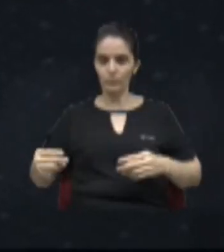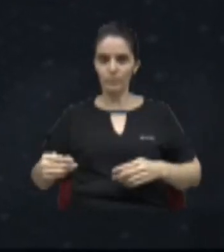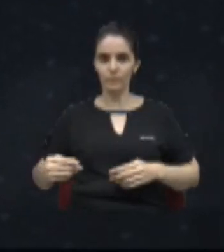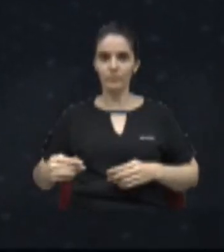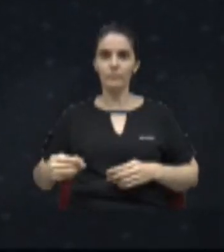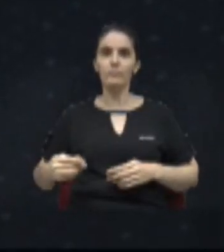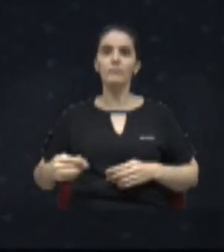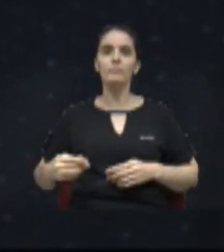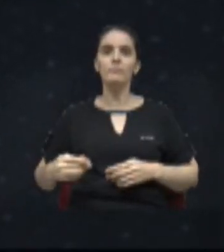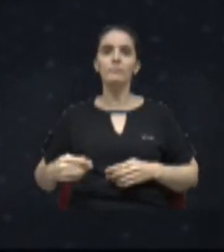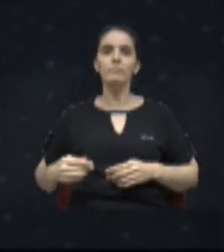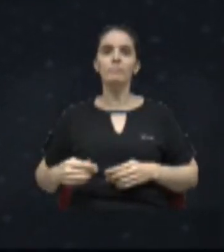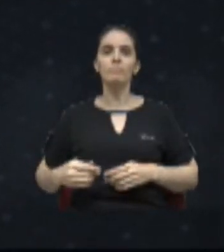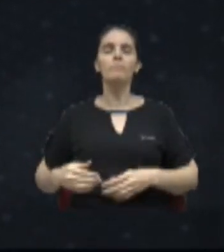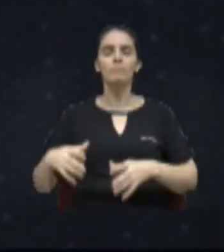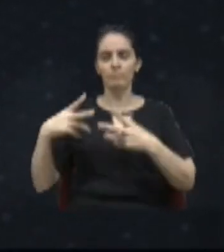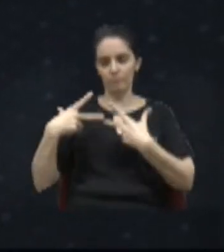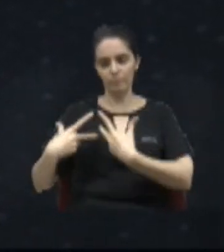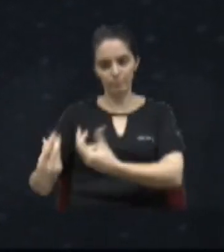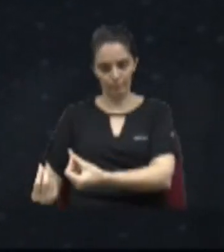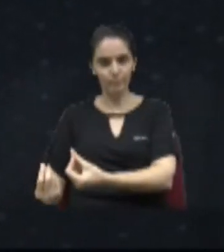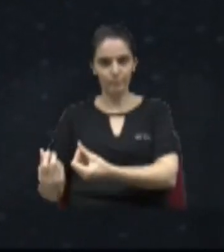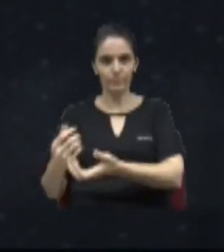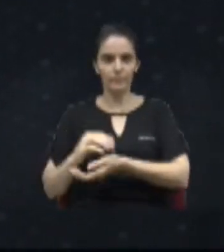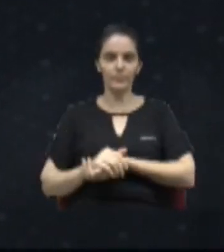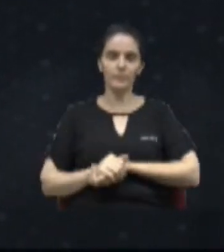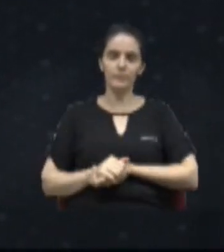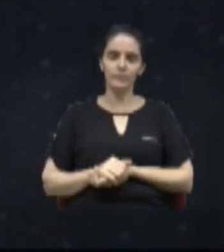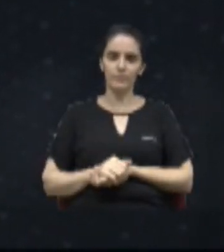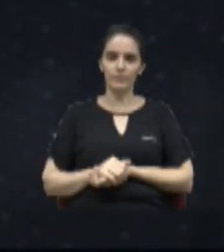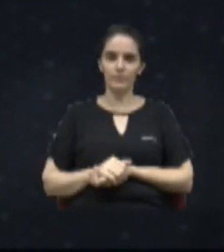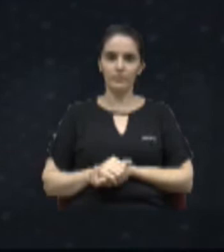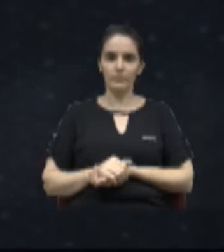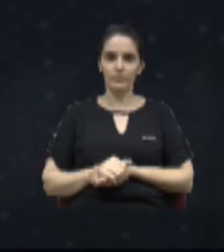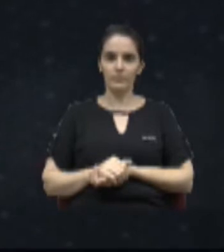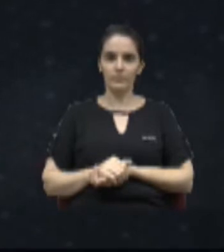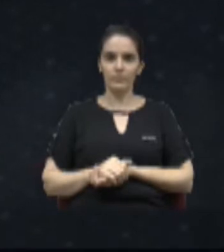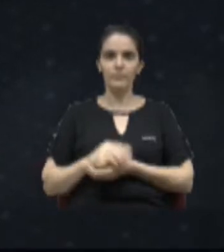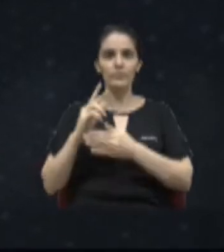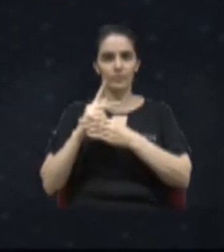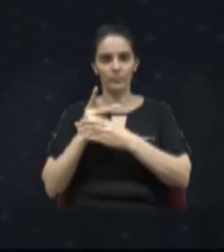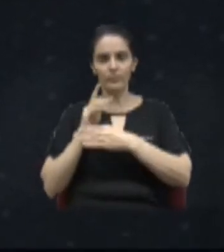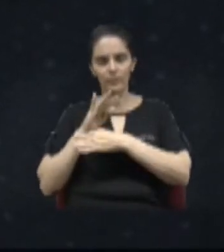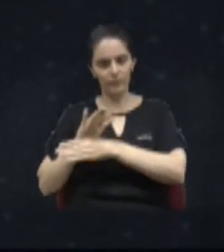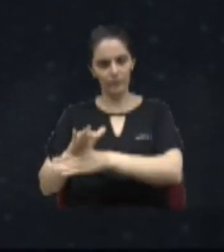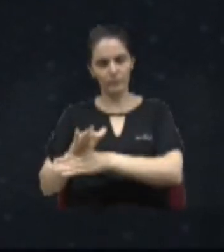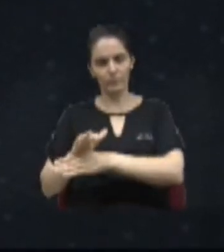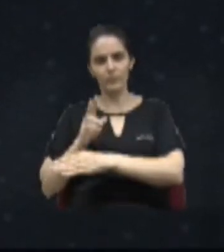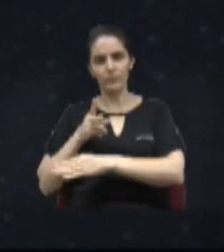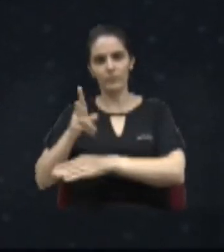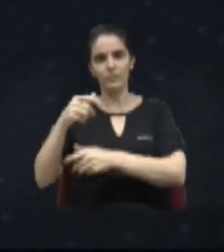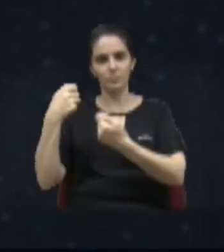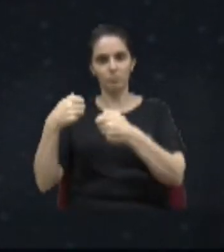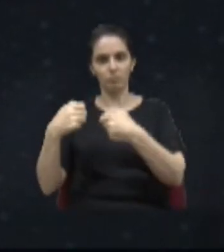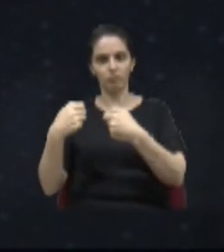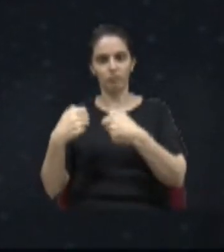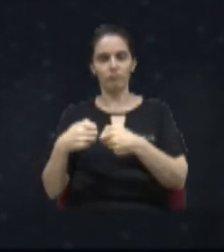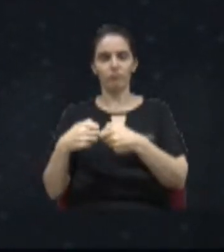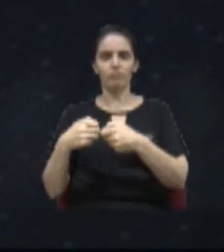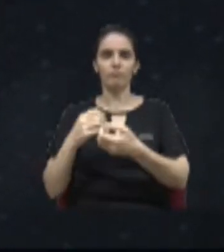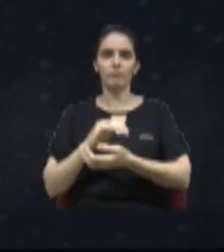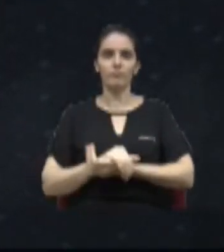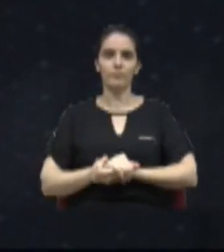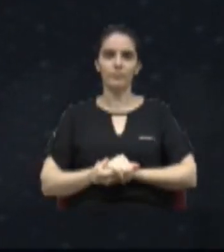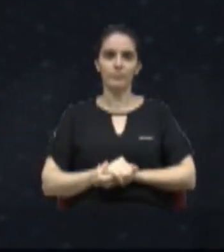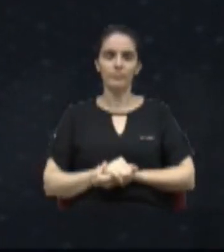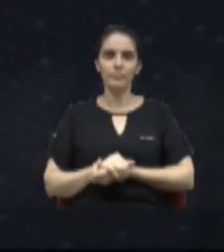homenagem justa, merecida, e pode ter certeza que terá o meu apoio, e quando precisar, estamos sempre à disposição, pessoal da Zona